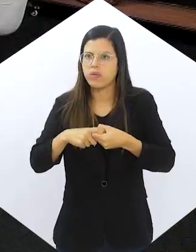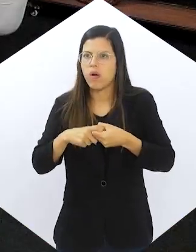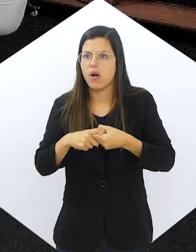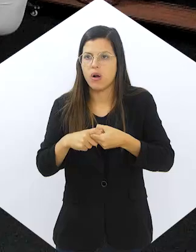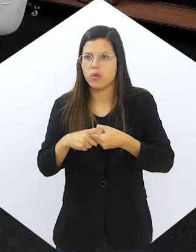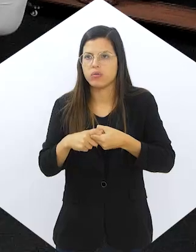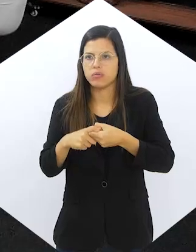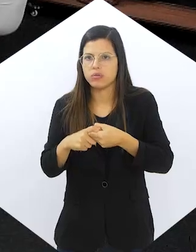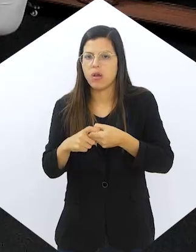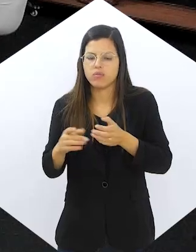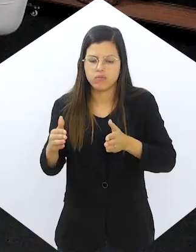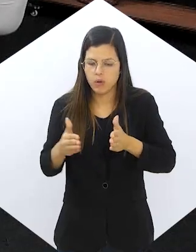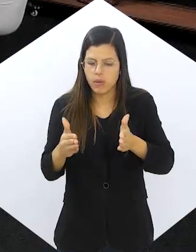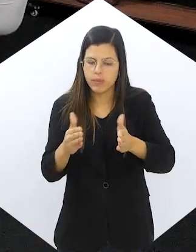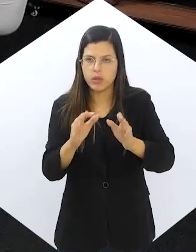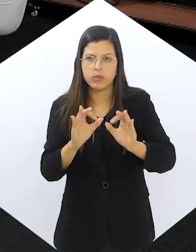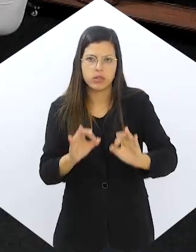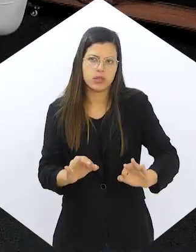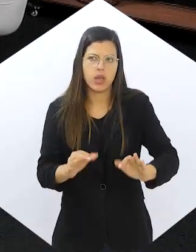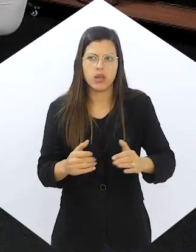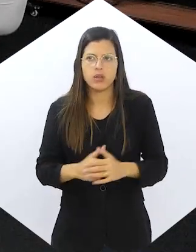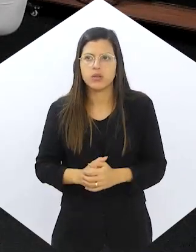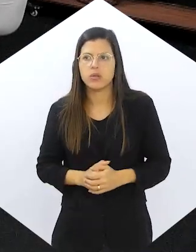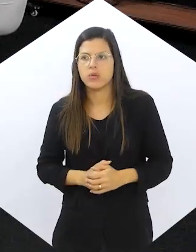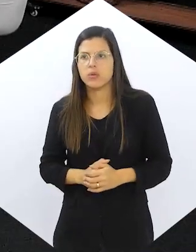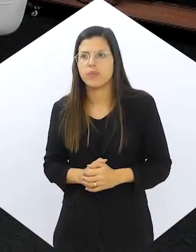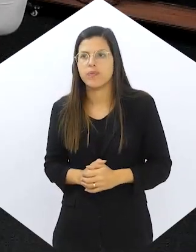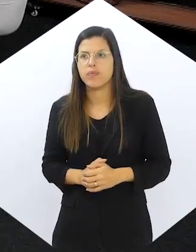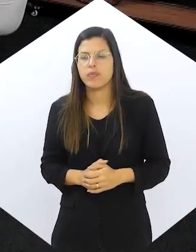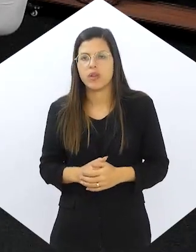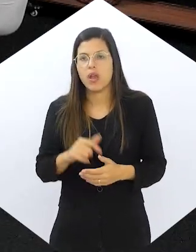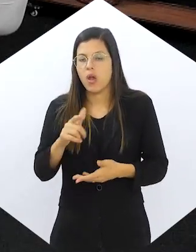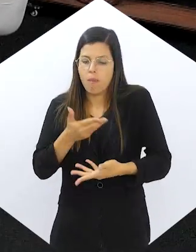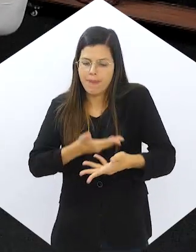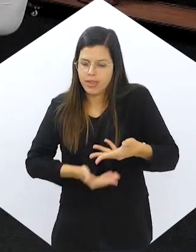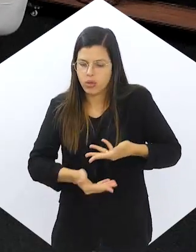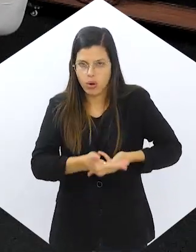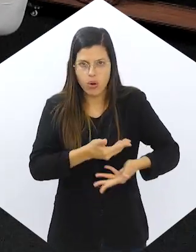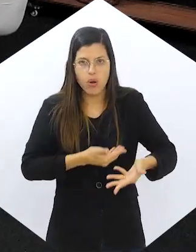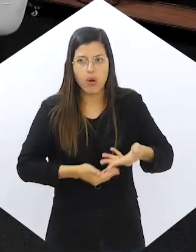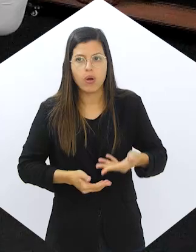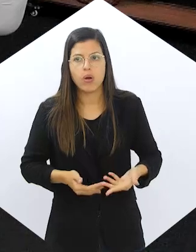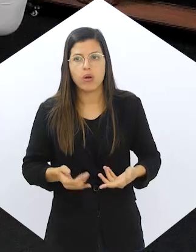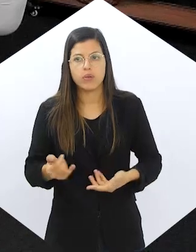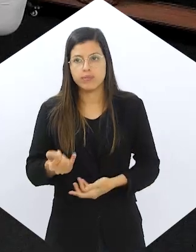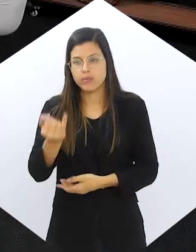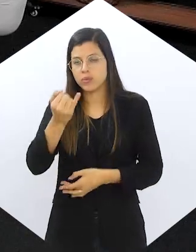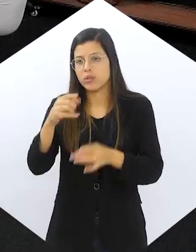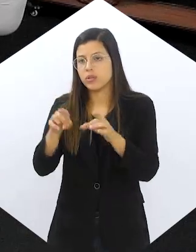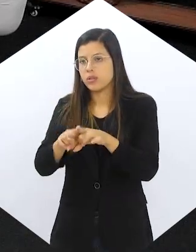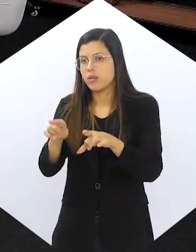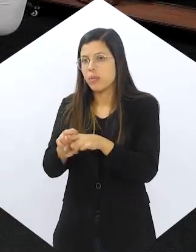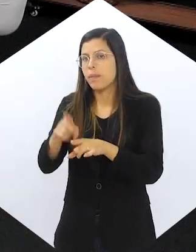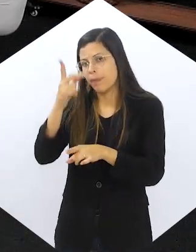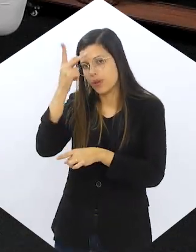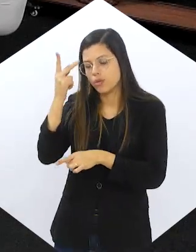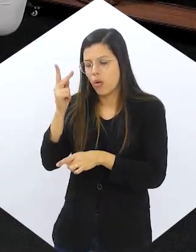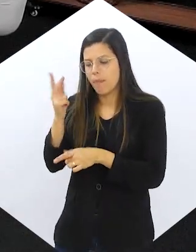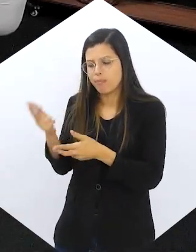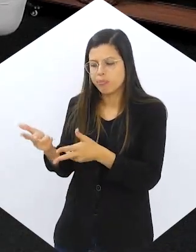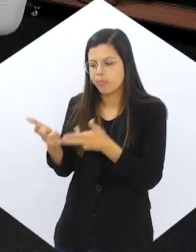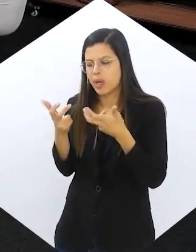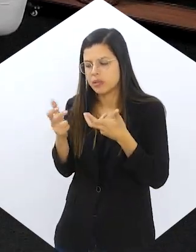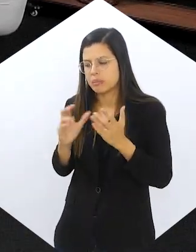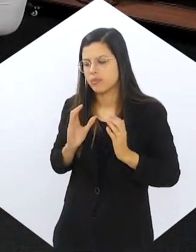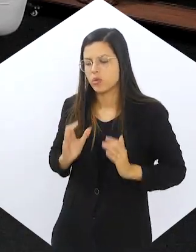para o caminho certo, sem pescoçar. Então, assim, é uma troca. É importante o tutor ficar de olho também no comportamento do animal, para